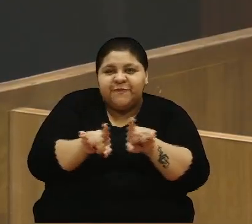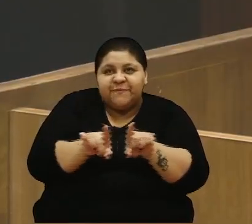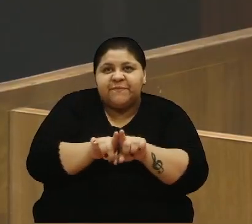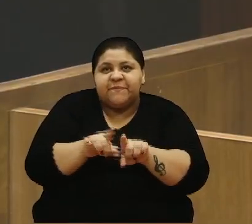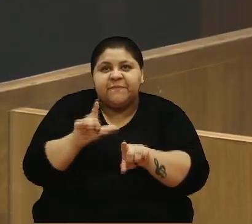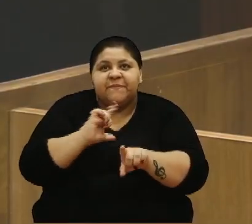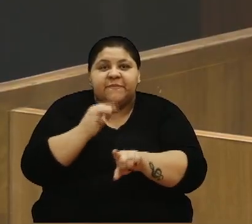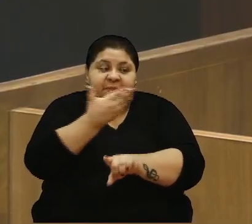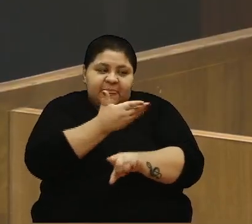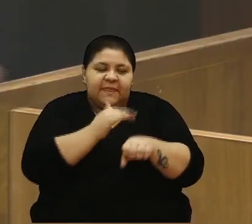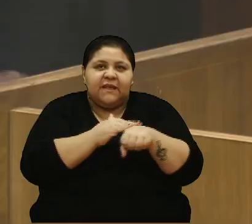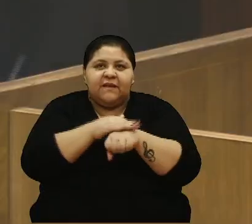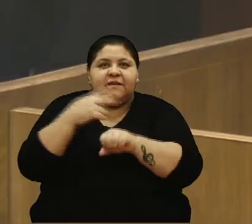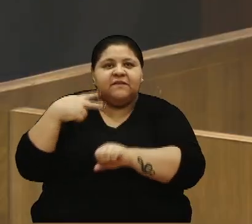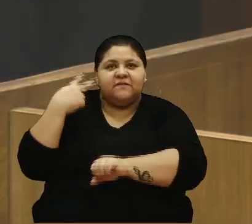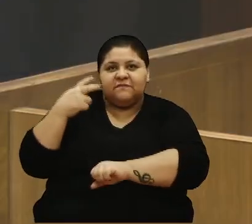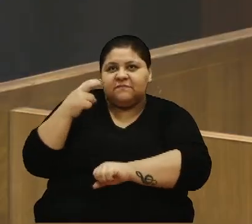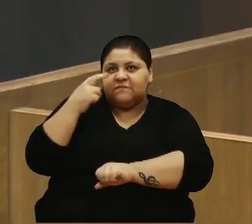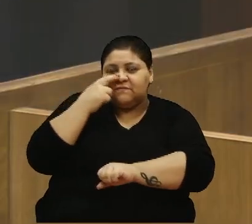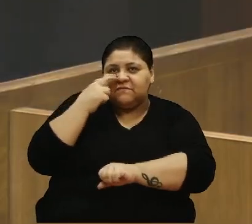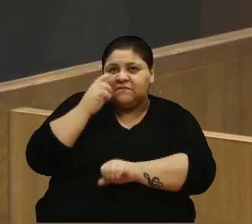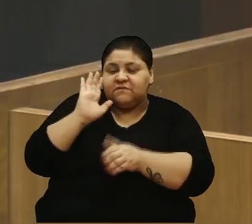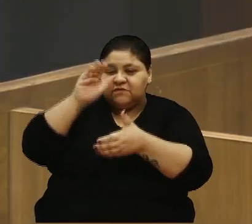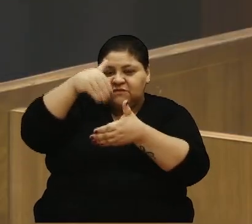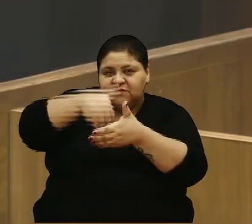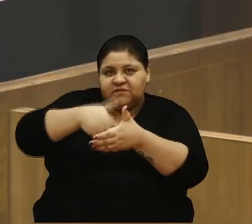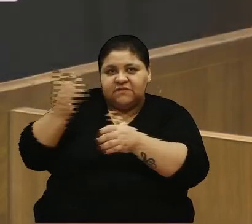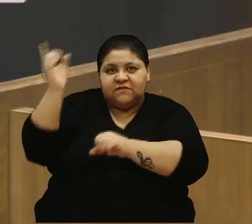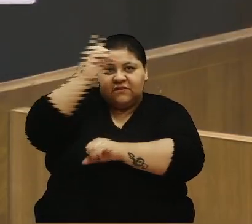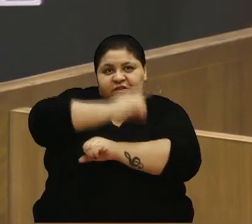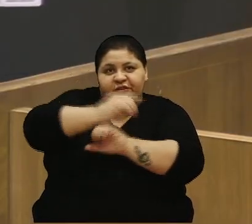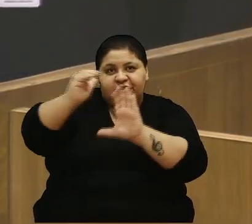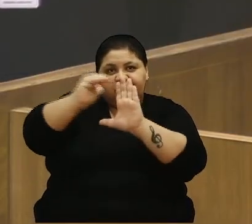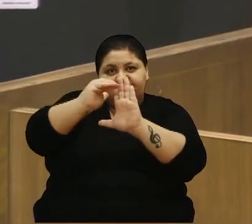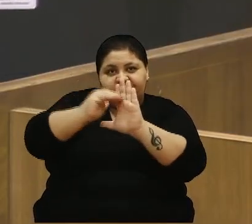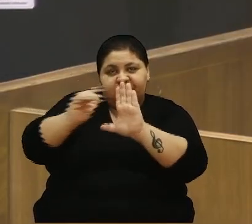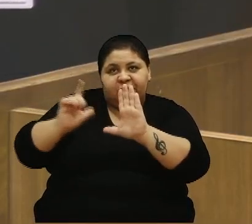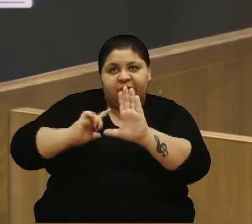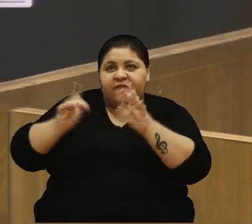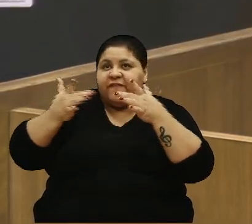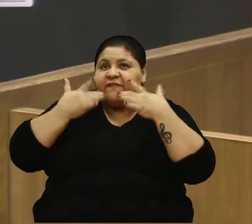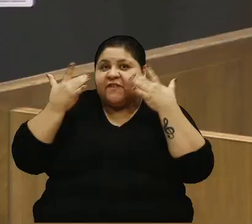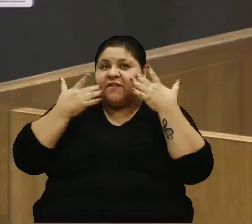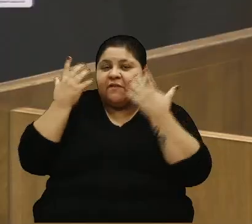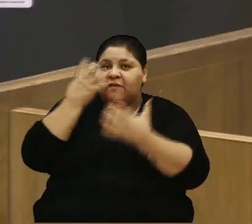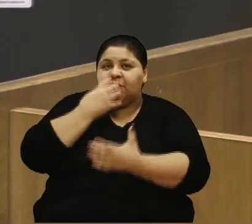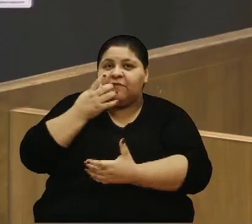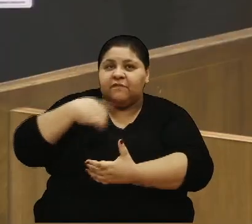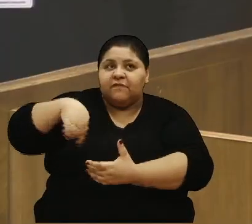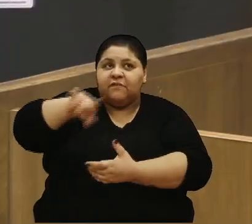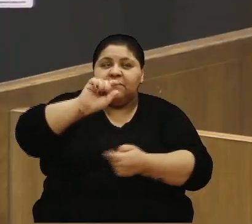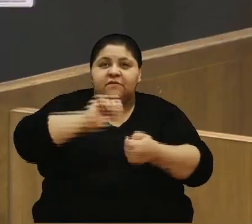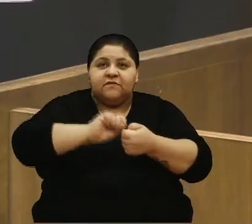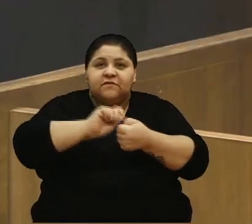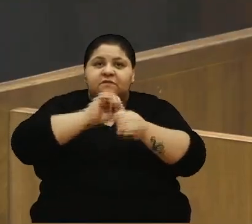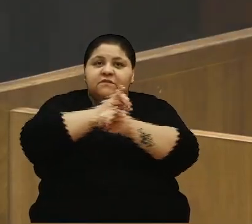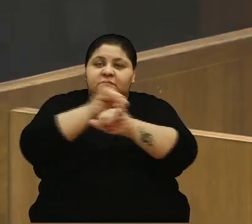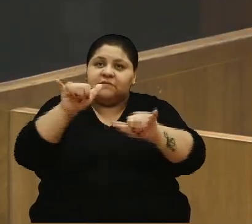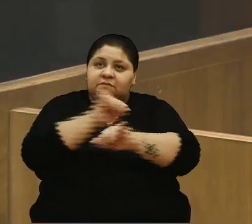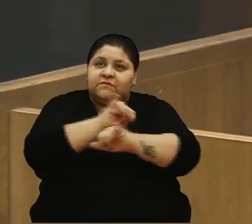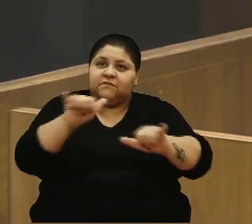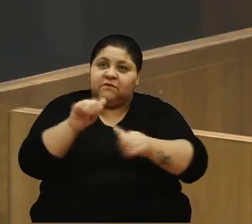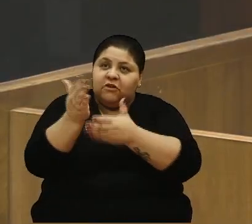Tenho conversado com a vereadora, dentro do dia da programação, onde vai ter um teatro de cães, nós fazer uma campanha